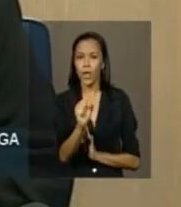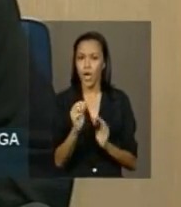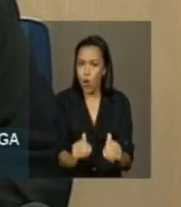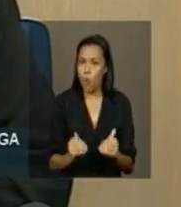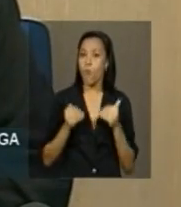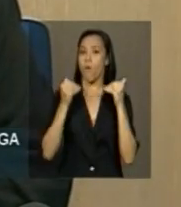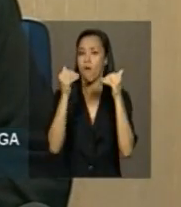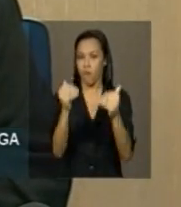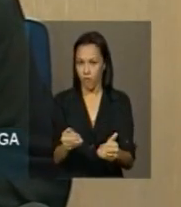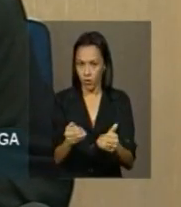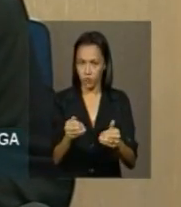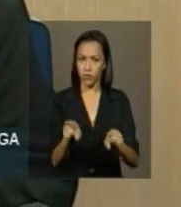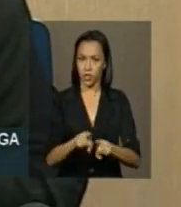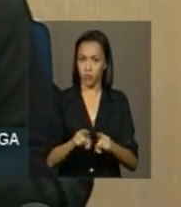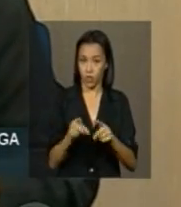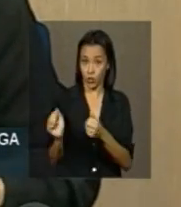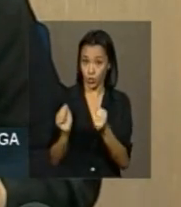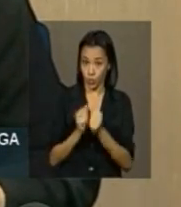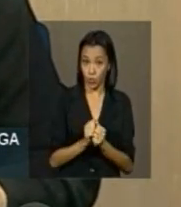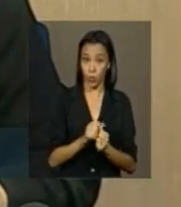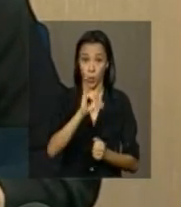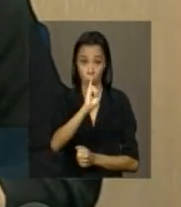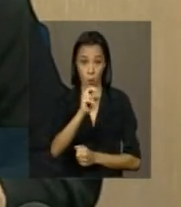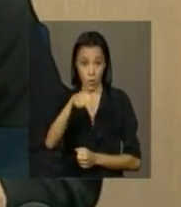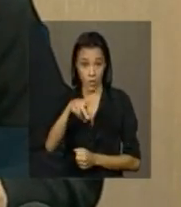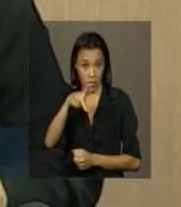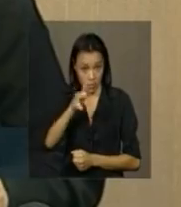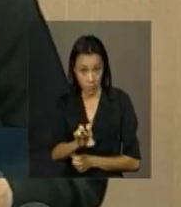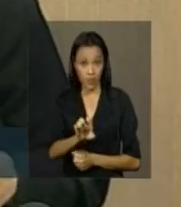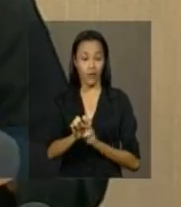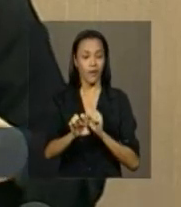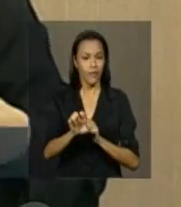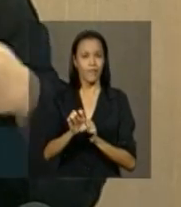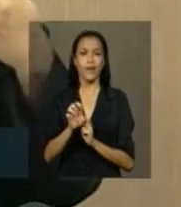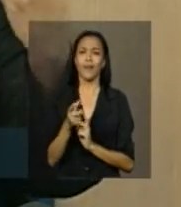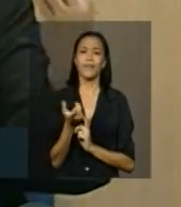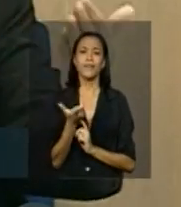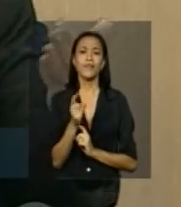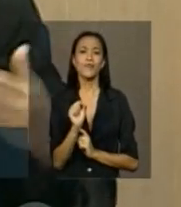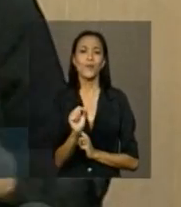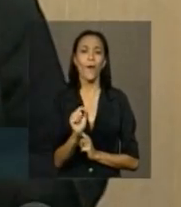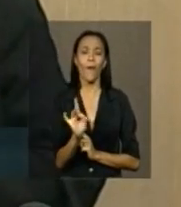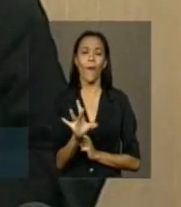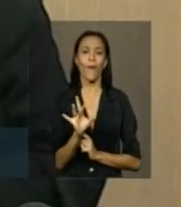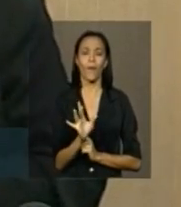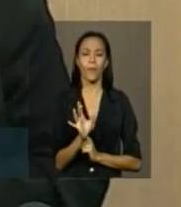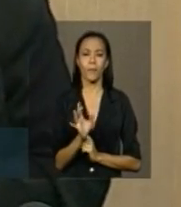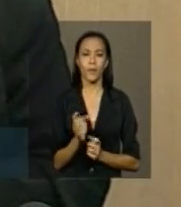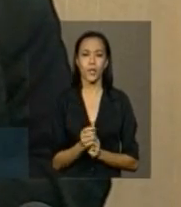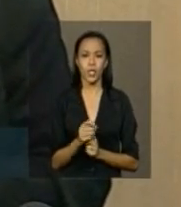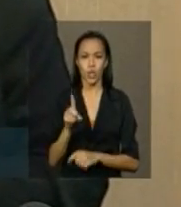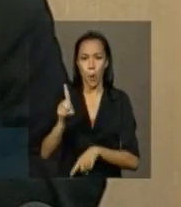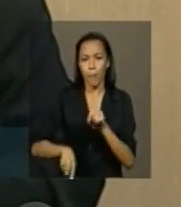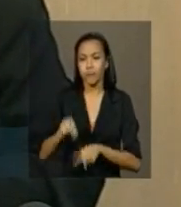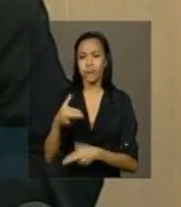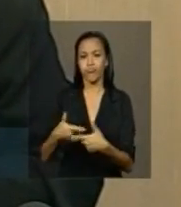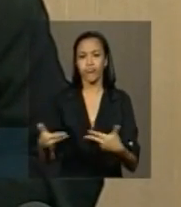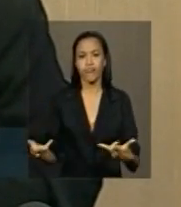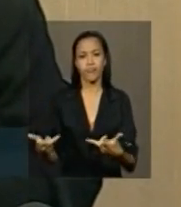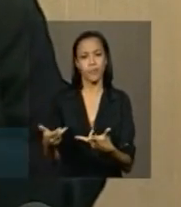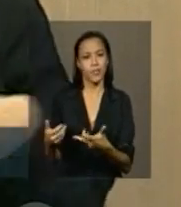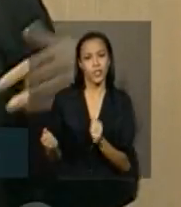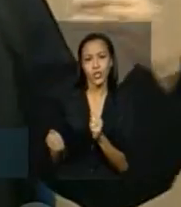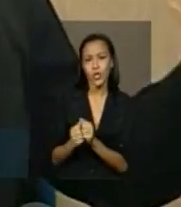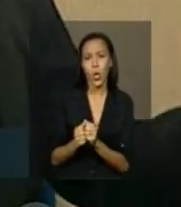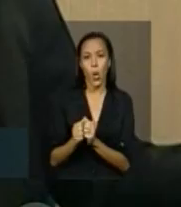avanço da cooperação com IMP e esse avanço da cooperação com IMP não se limita aos atuais instrumentos não só o prods a